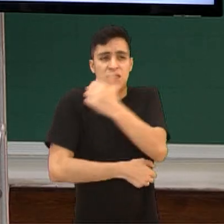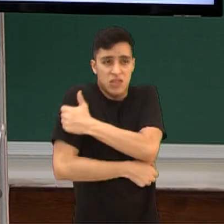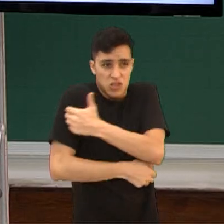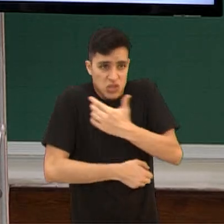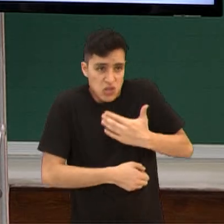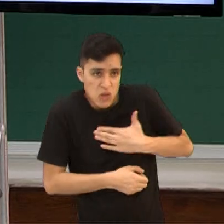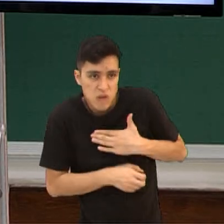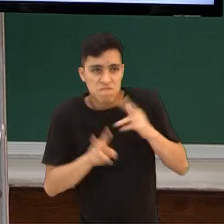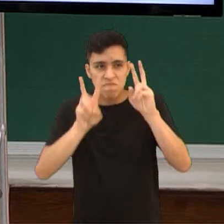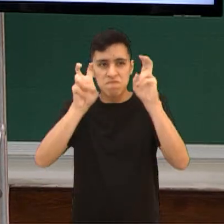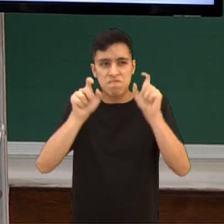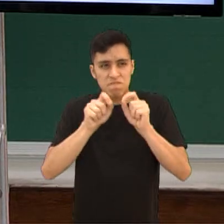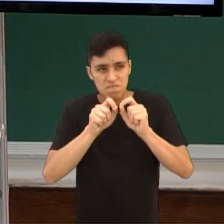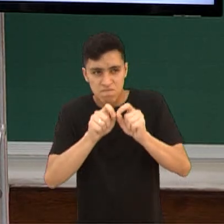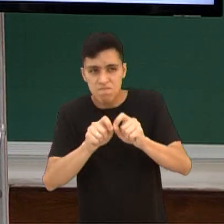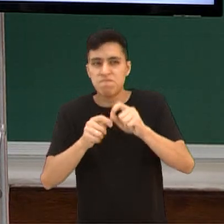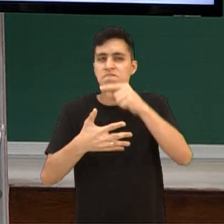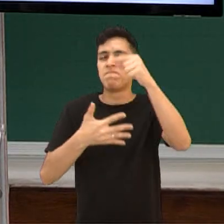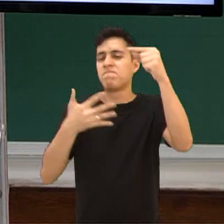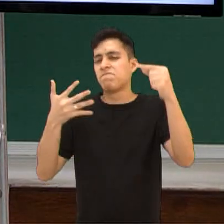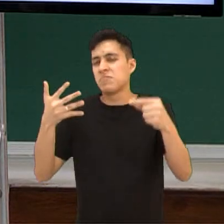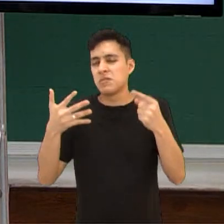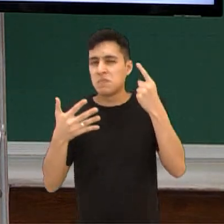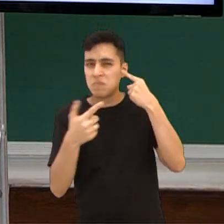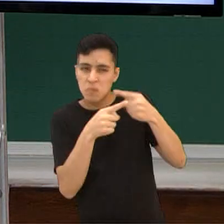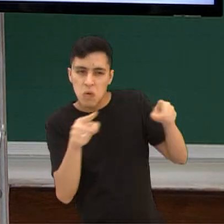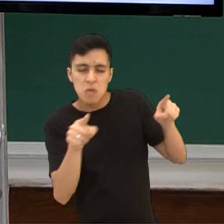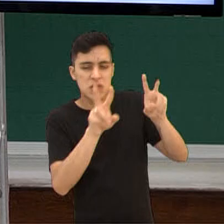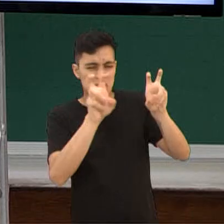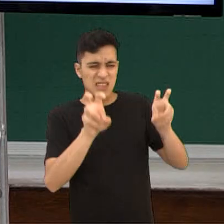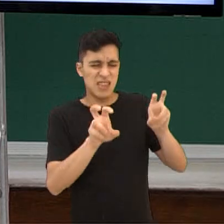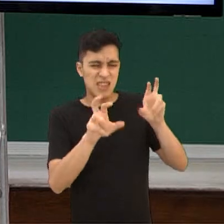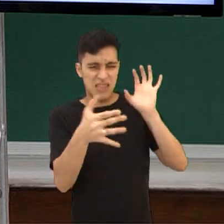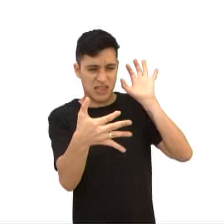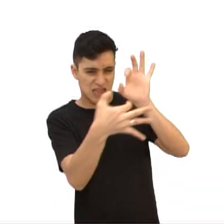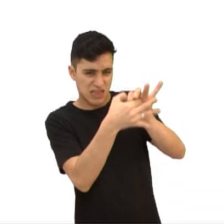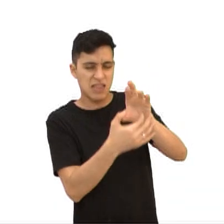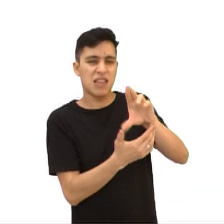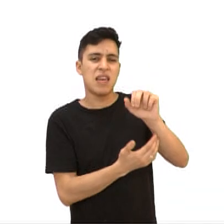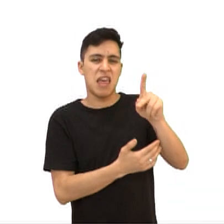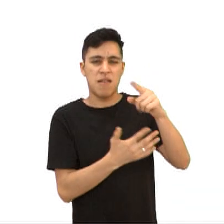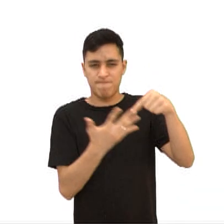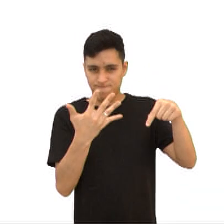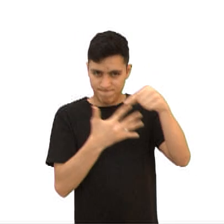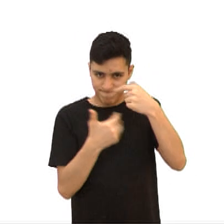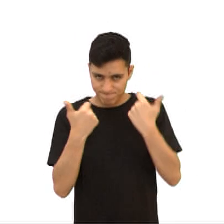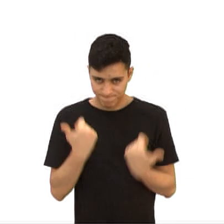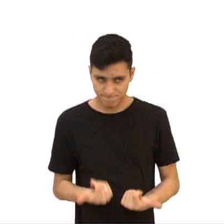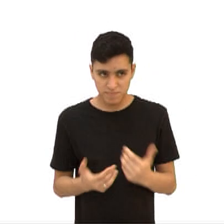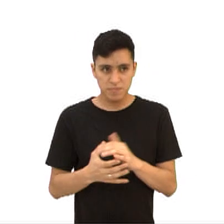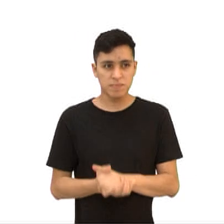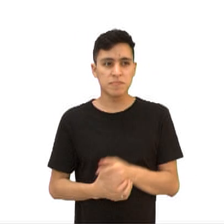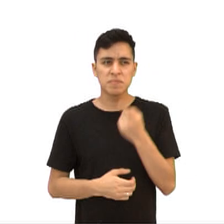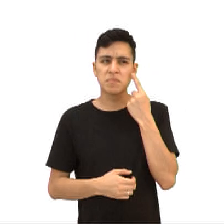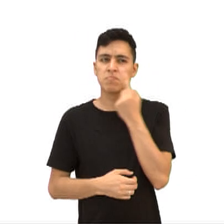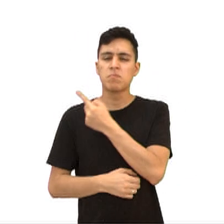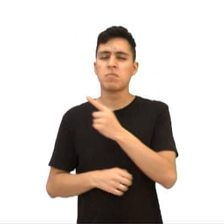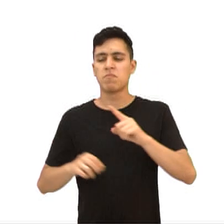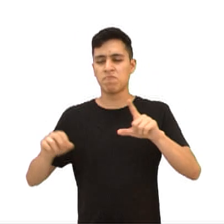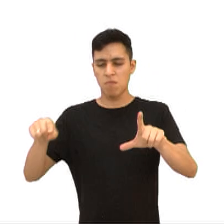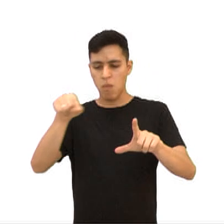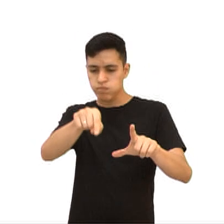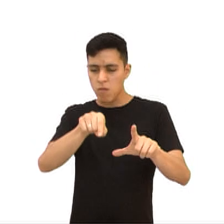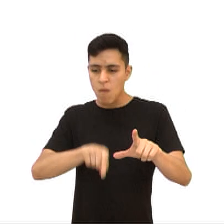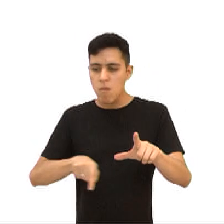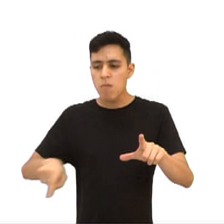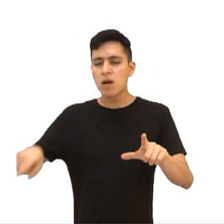né, para começar a fazer a letra do rap, do funk, por aí. E o sampler, né, que é esse instrumento aí